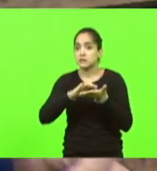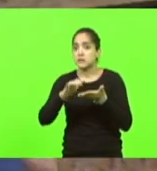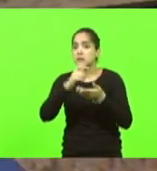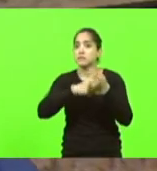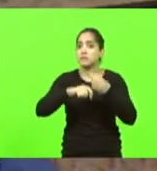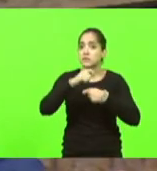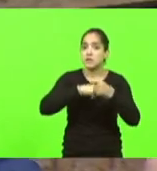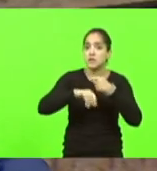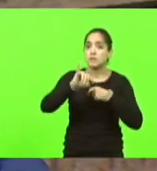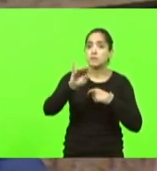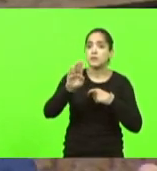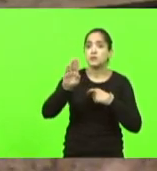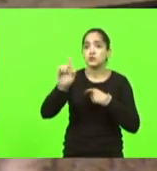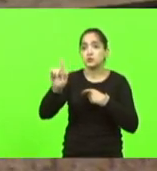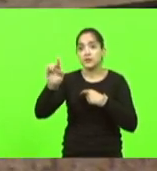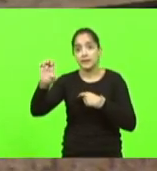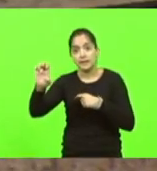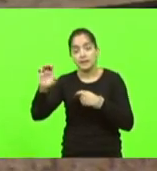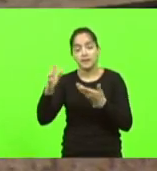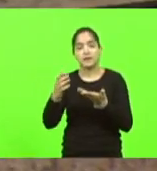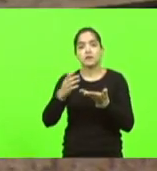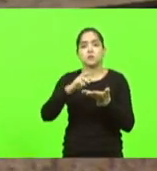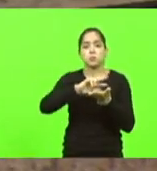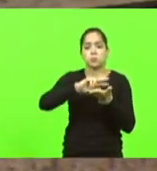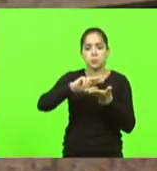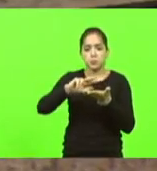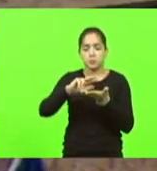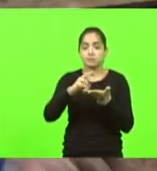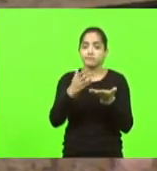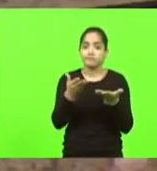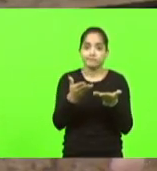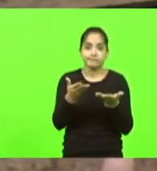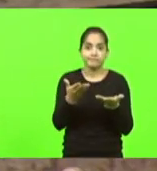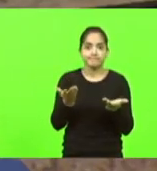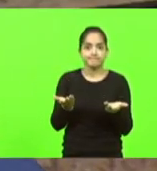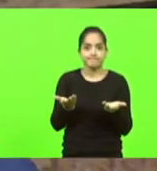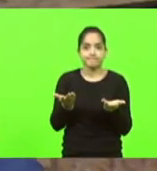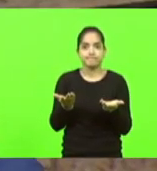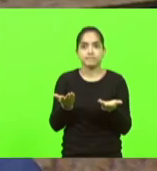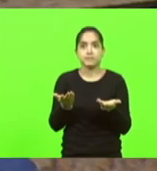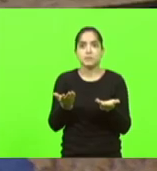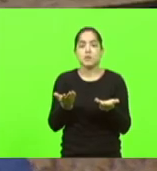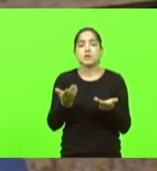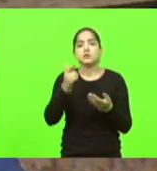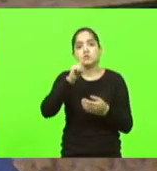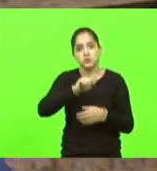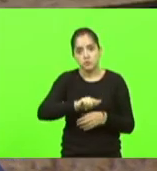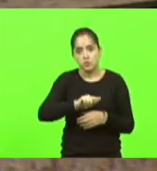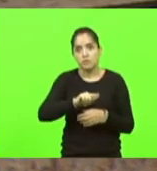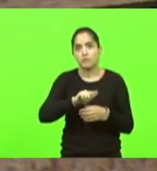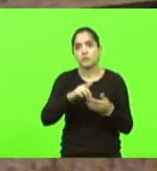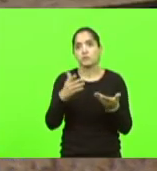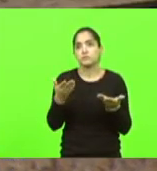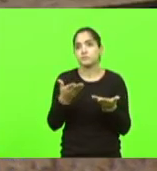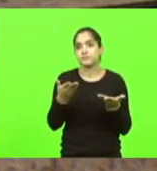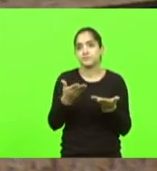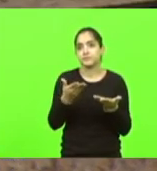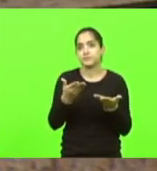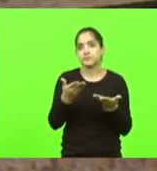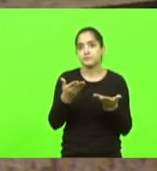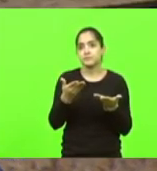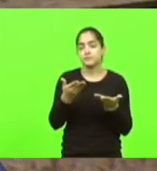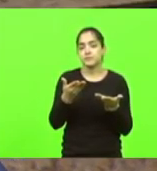IBGE IBGE Enfim uma das coisas são como são então repito nós não estamos não estamos aqui esse